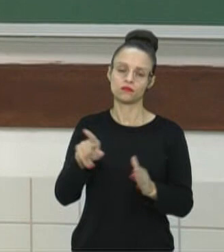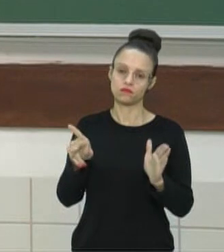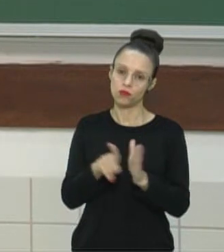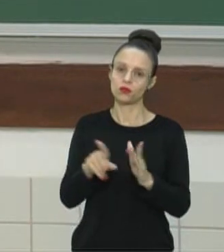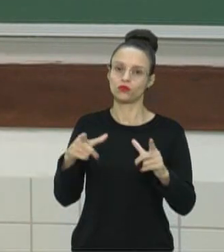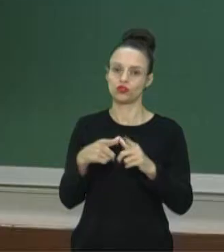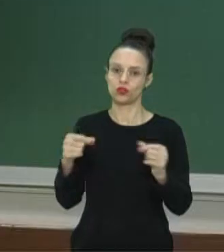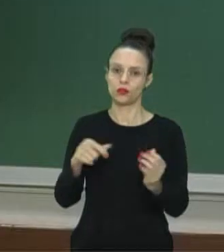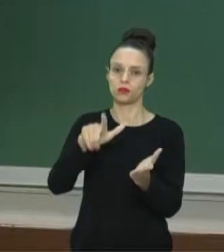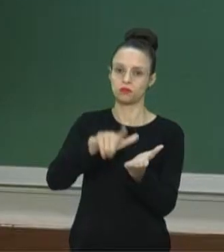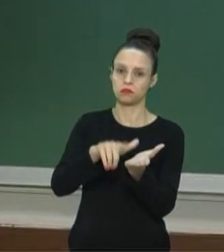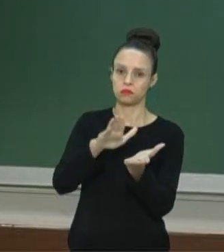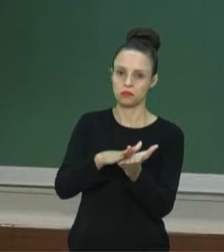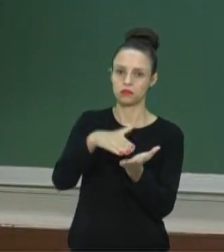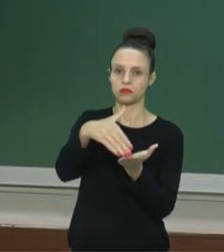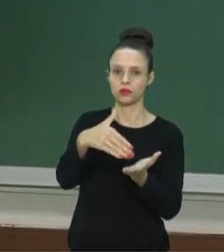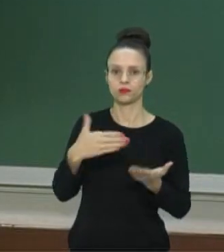japonesas.